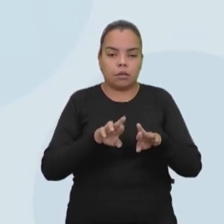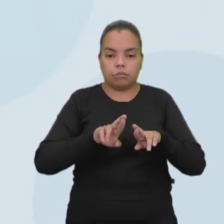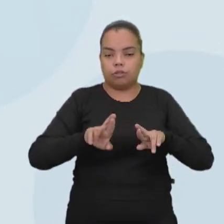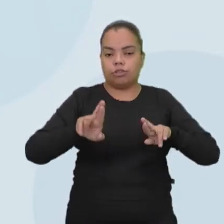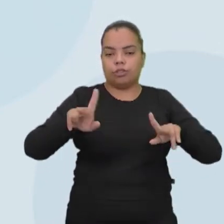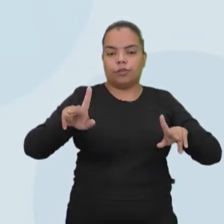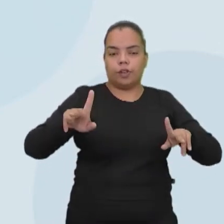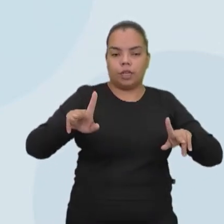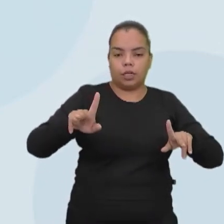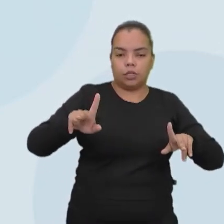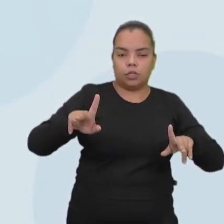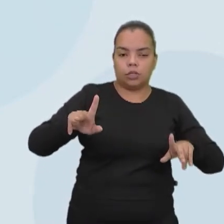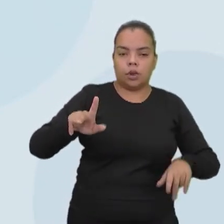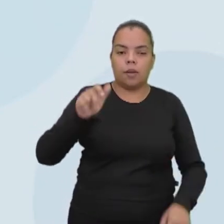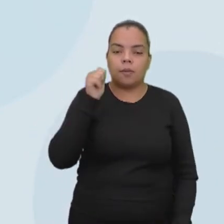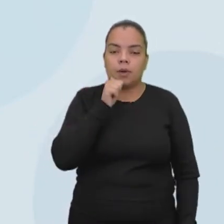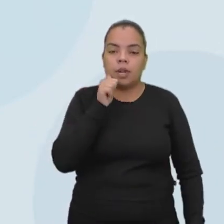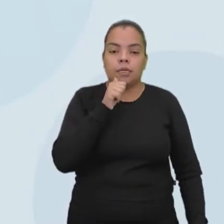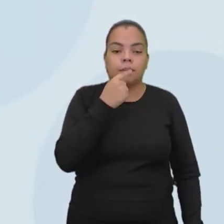R$